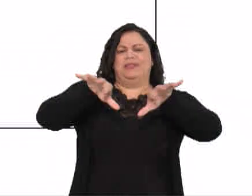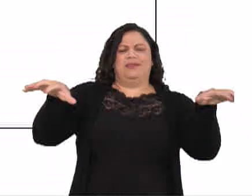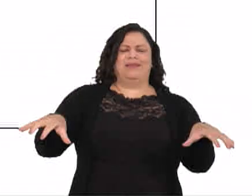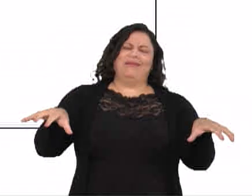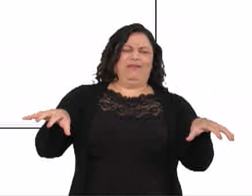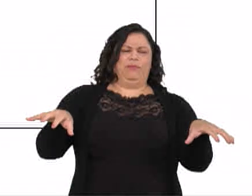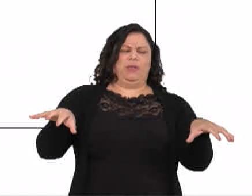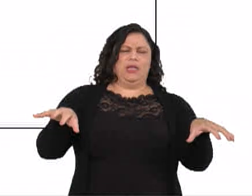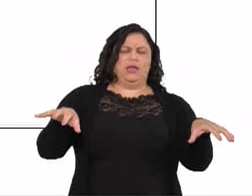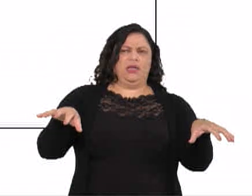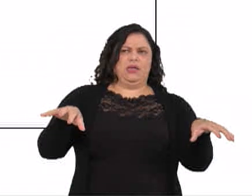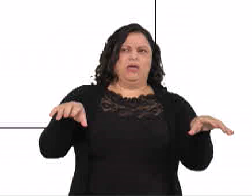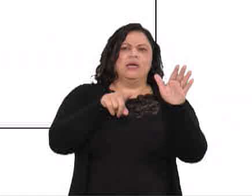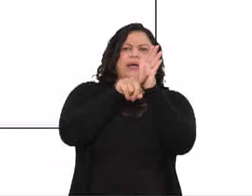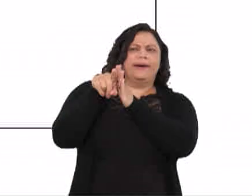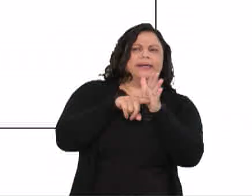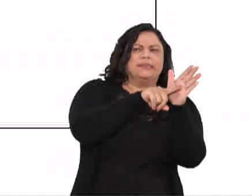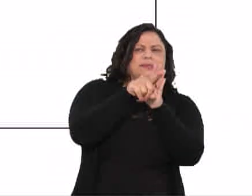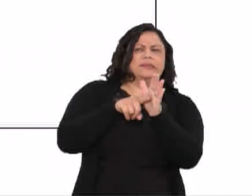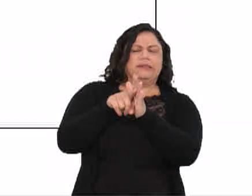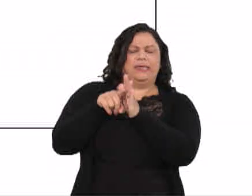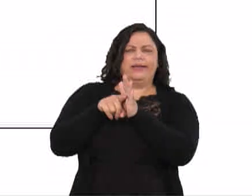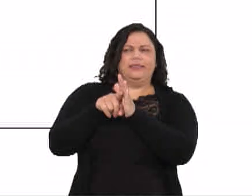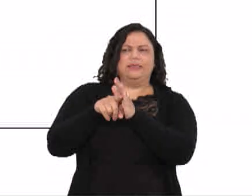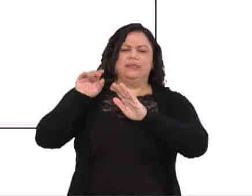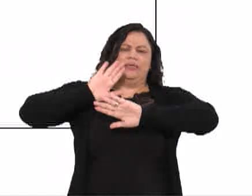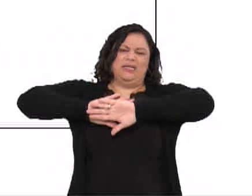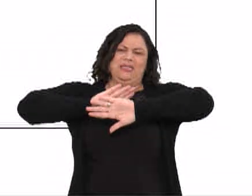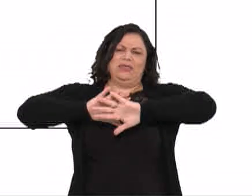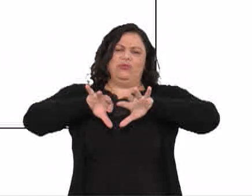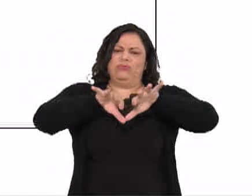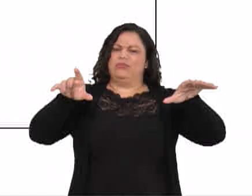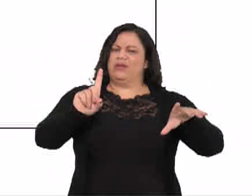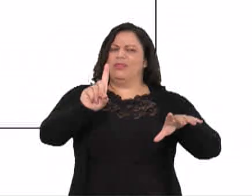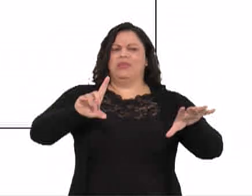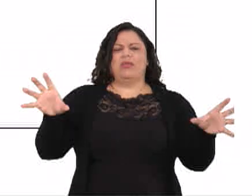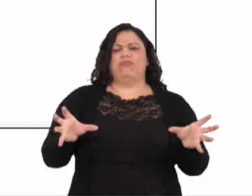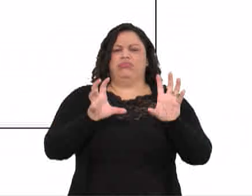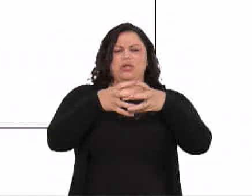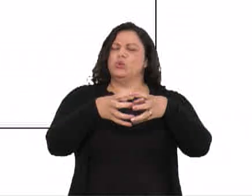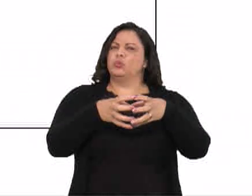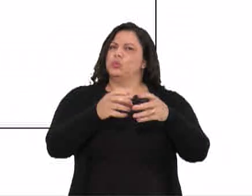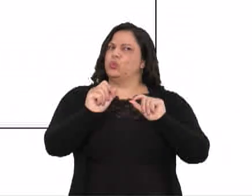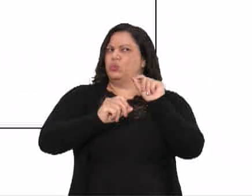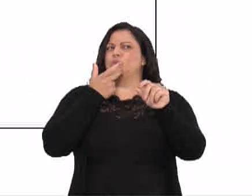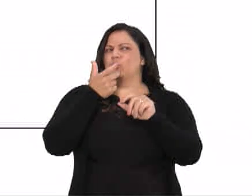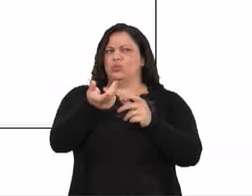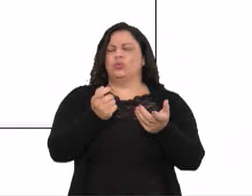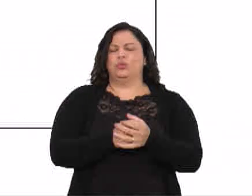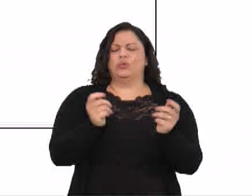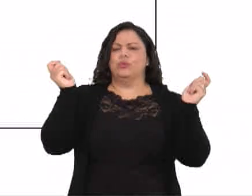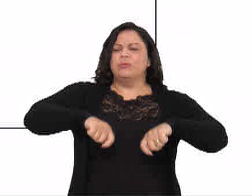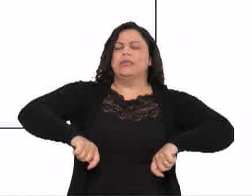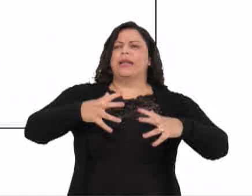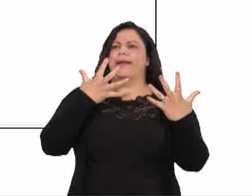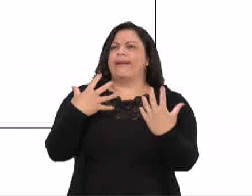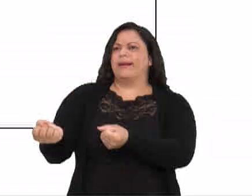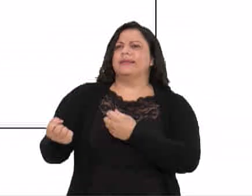ideologia como alternativas inconciliáveis para aceitá-las como polos